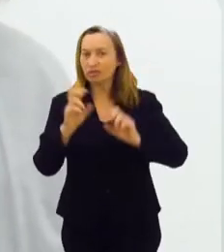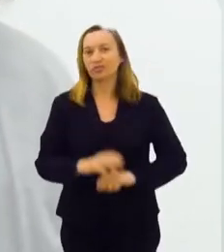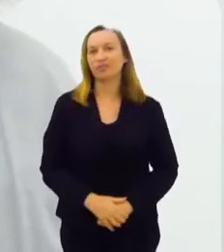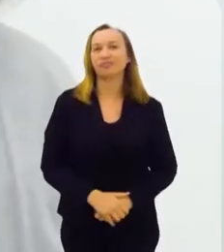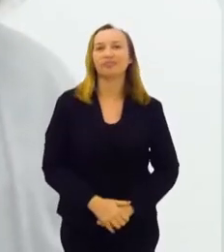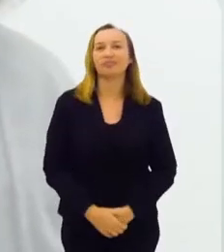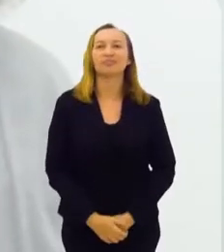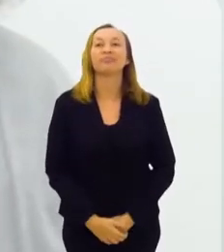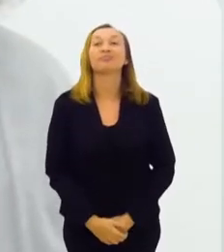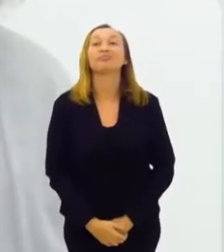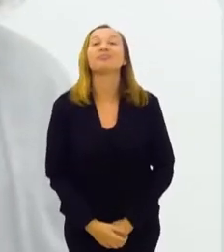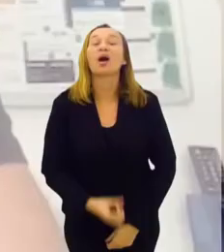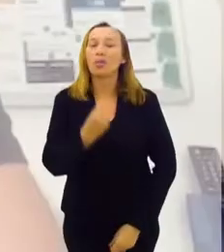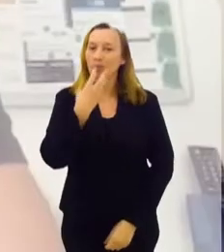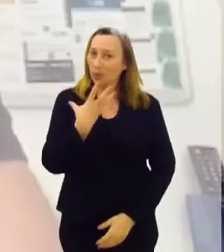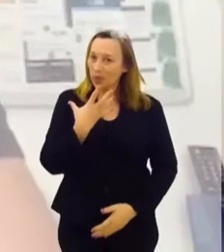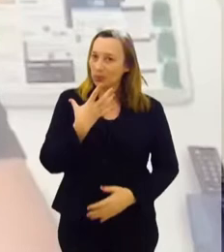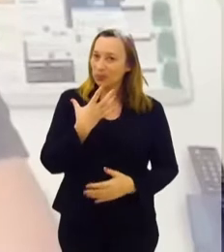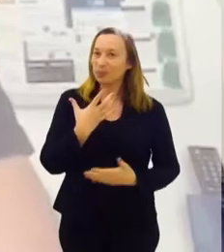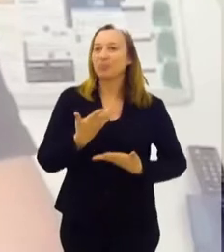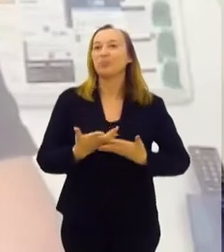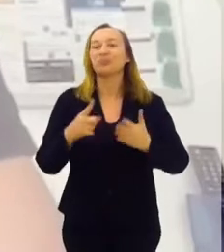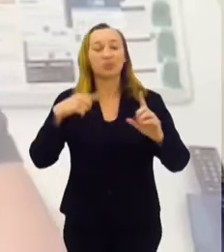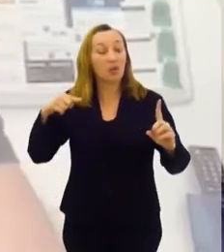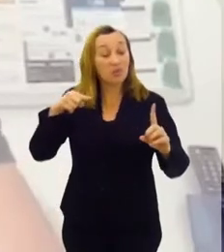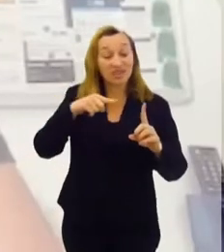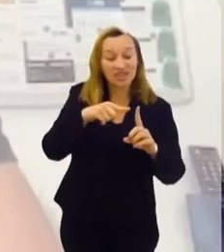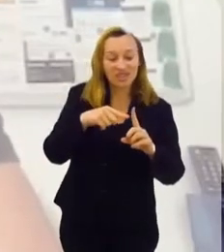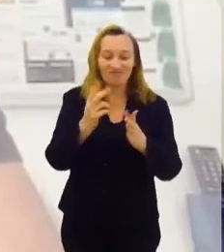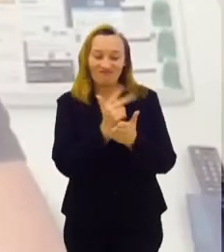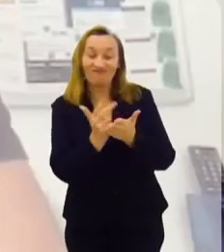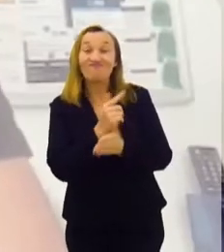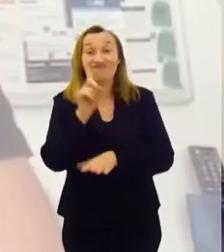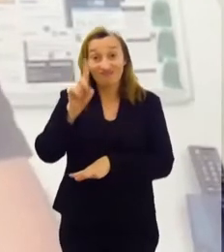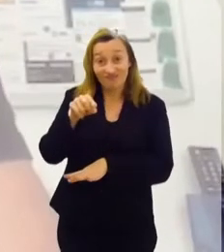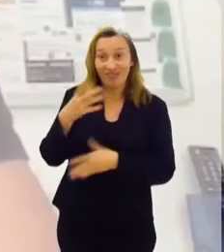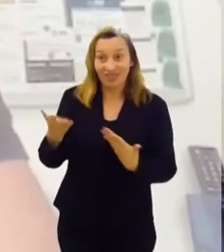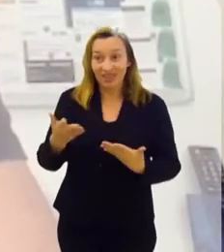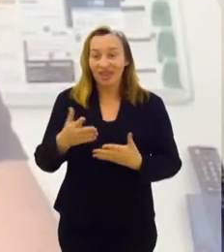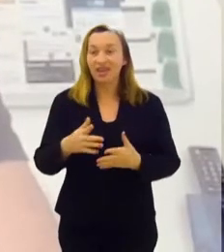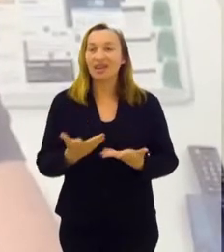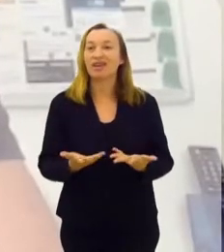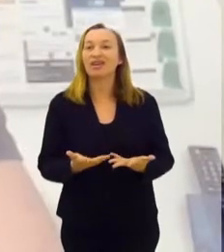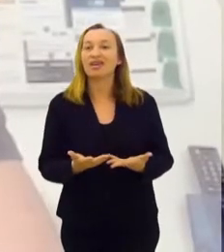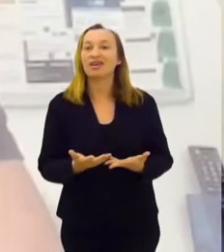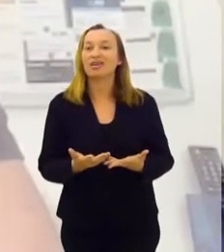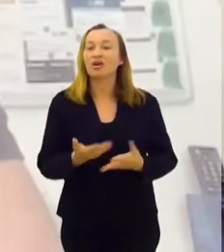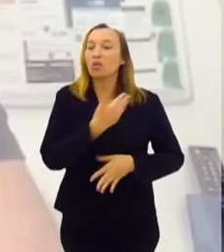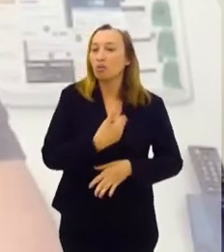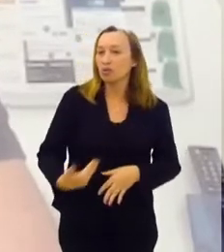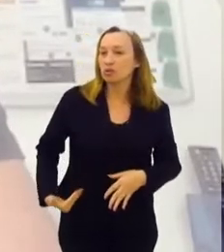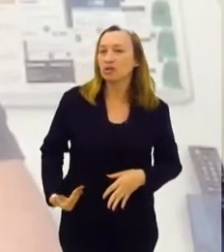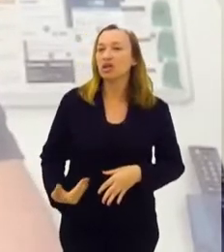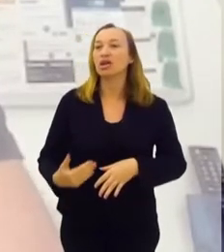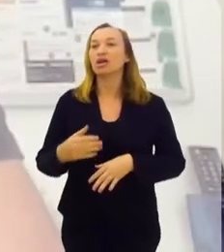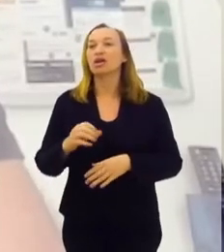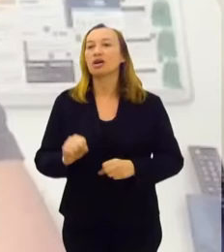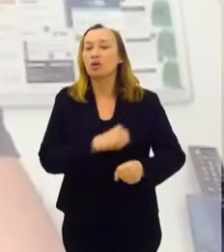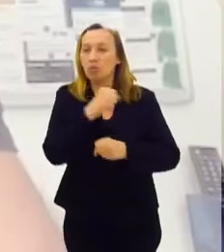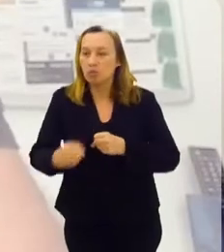isso. Bom, um dos grandes objetivos do mapeamento é esse, né? É ajudar o poder